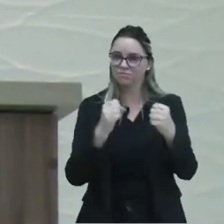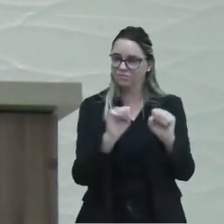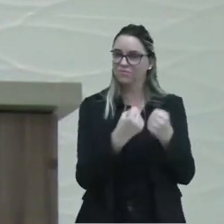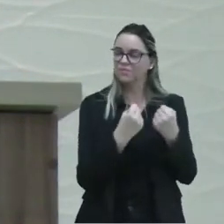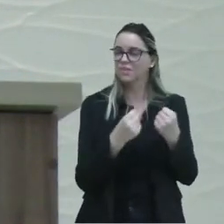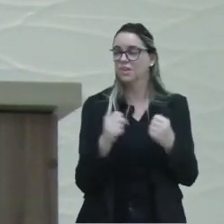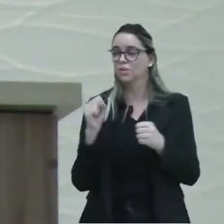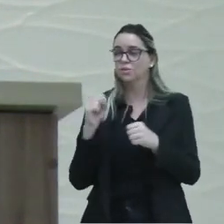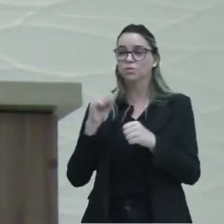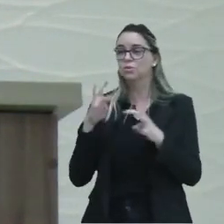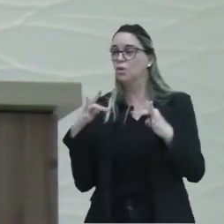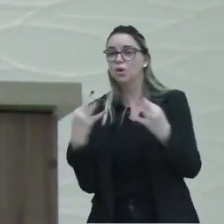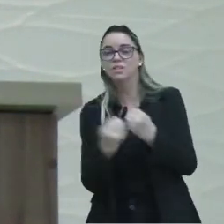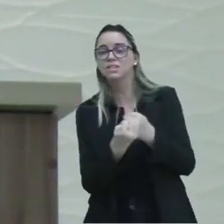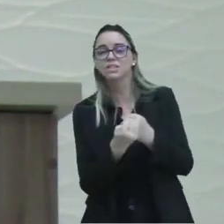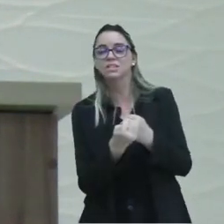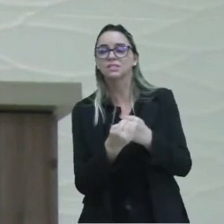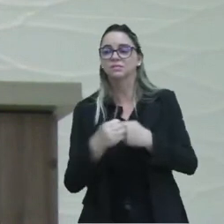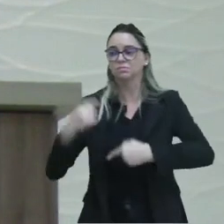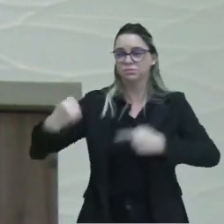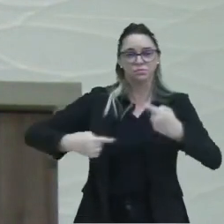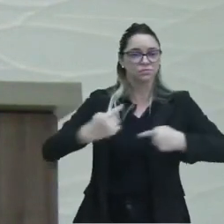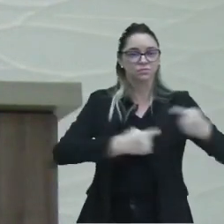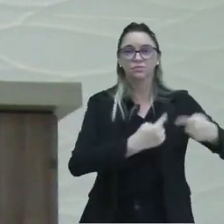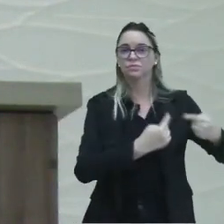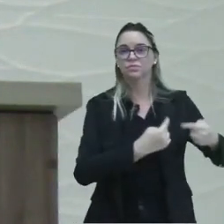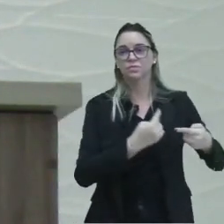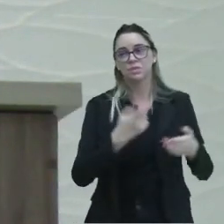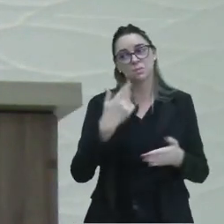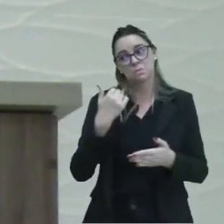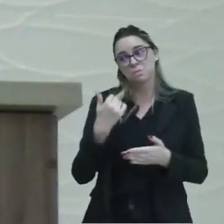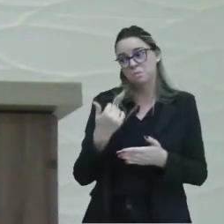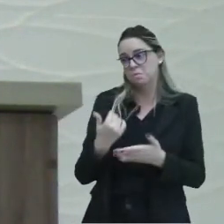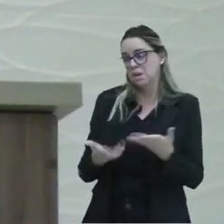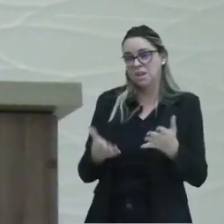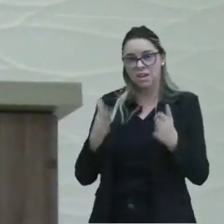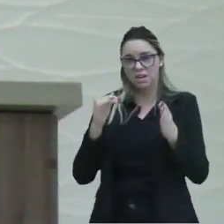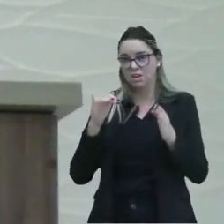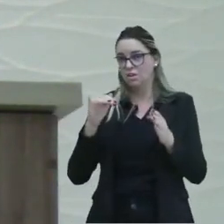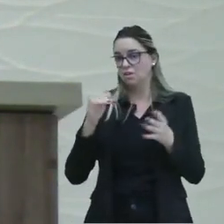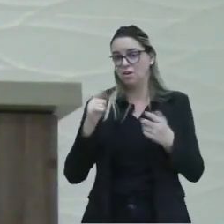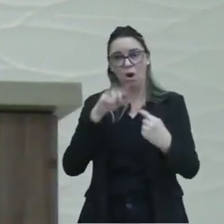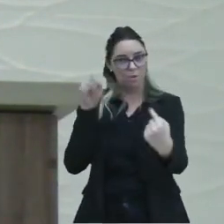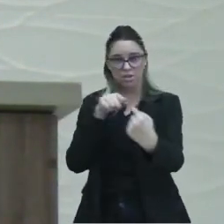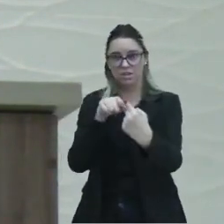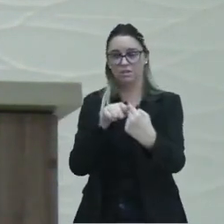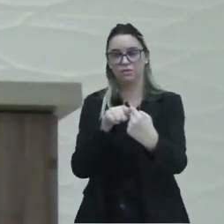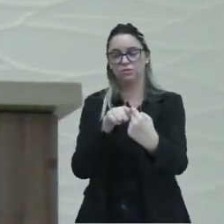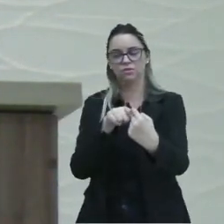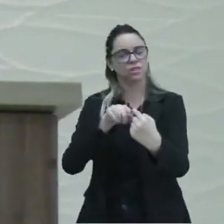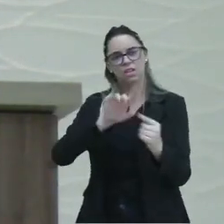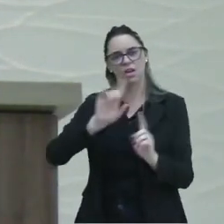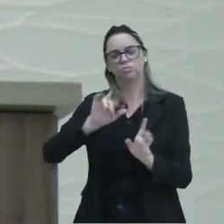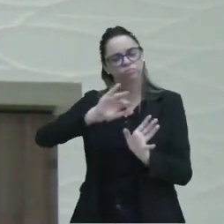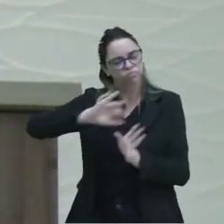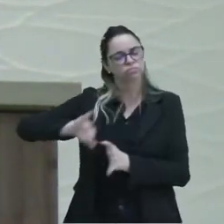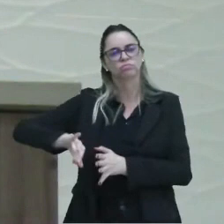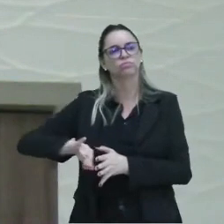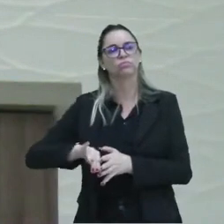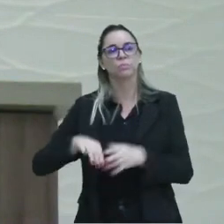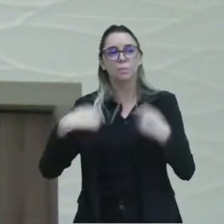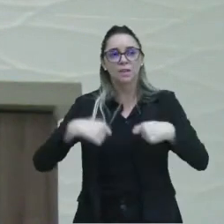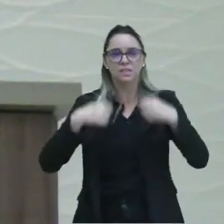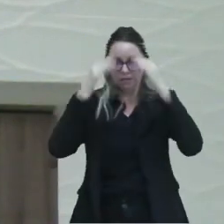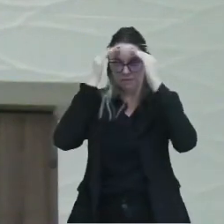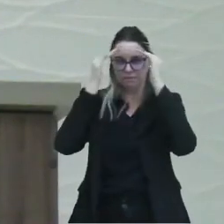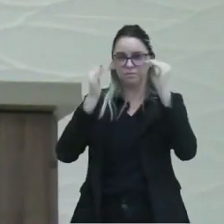discussão não venha a tomar outro rumo, a não ser o objetivo de favorecer aqueles que têm direito no que diz respeito